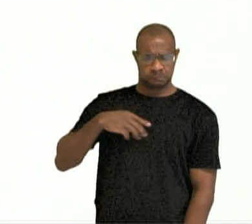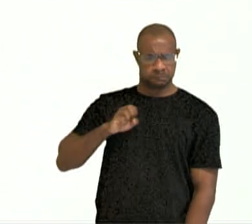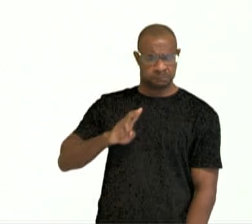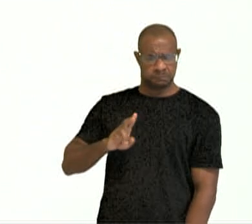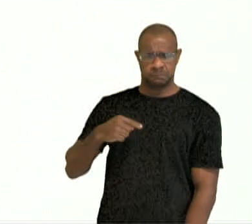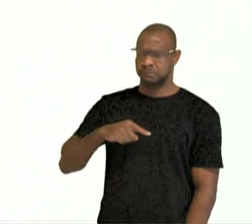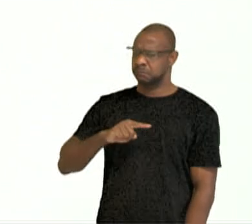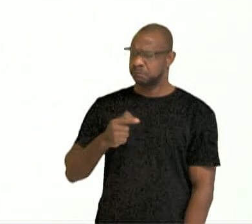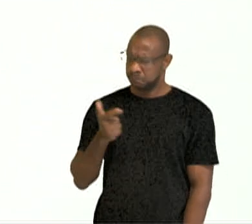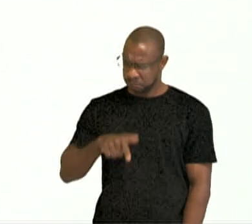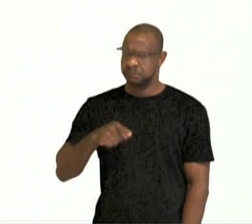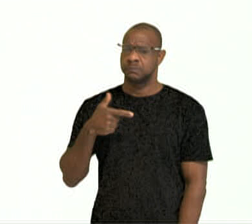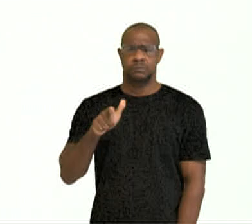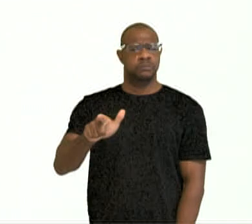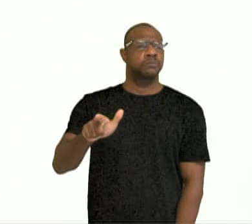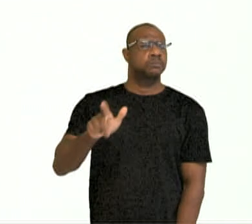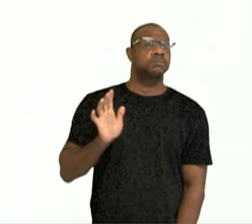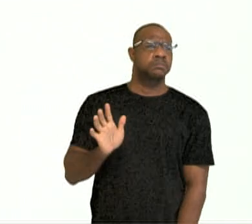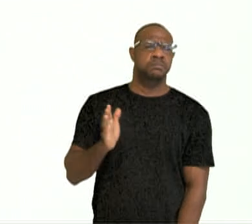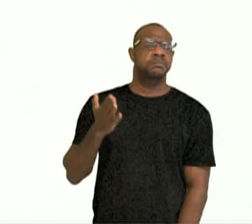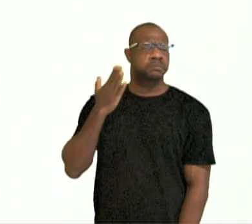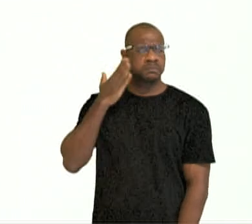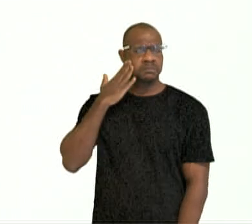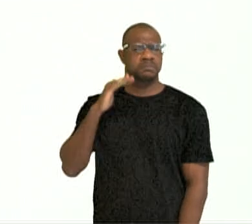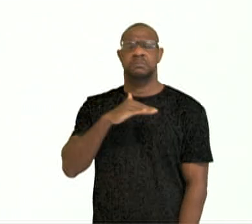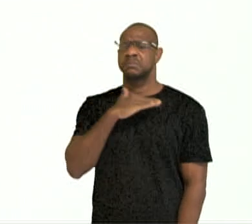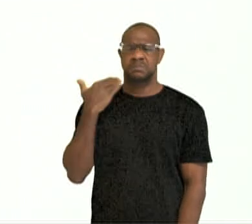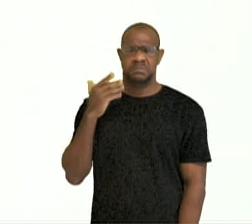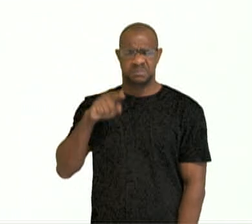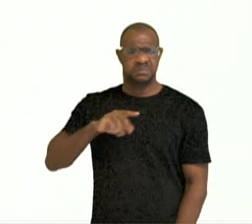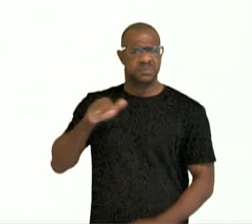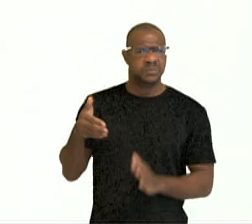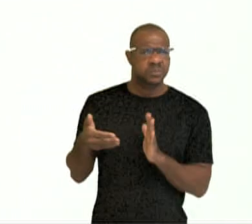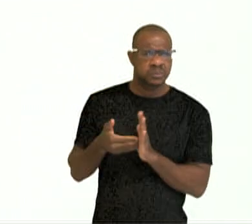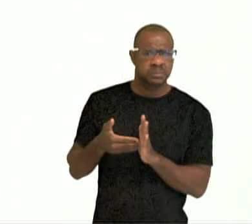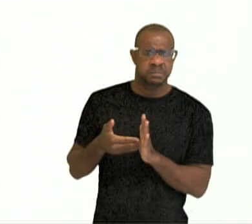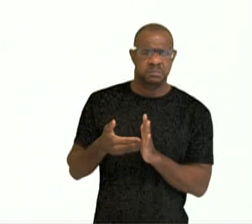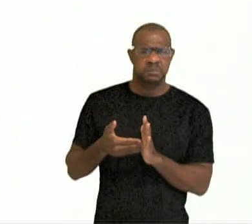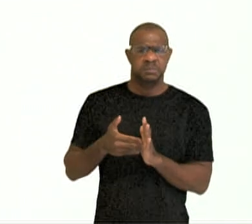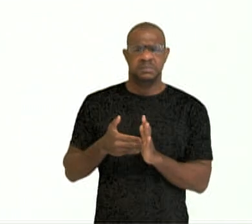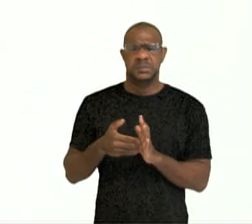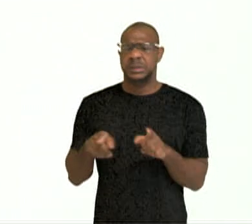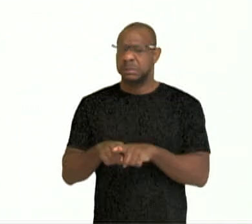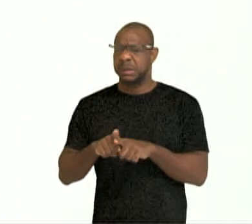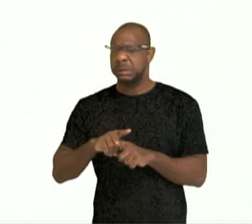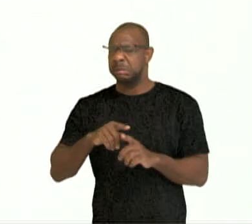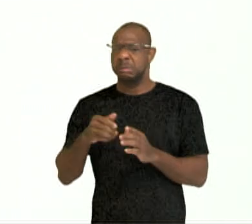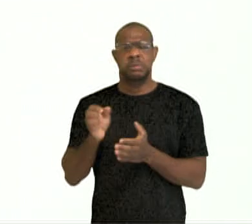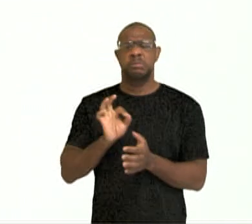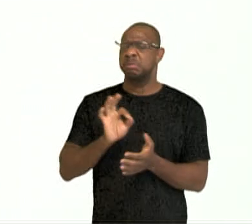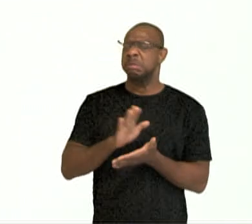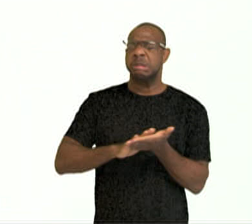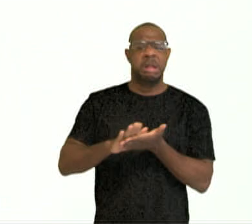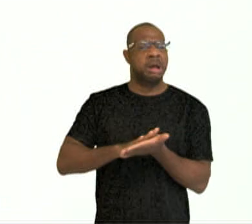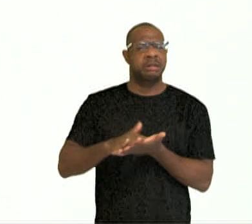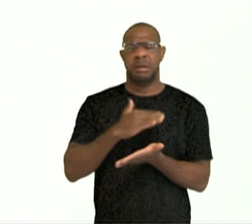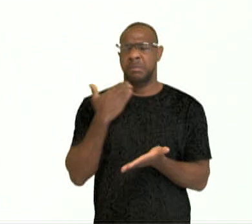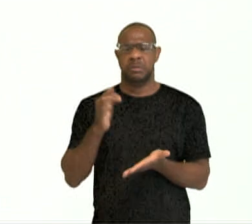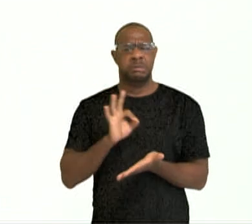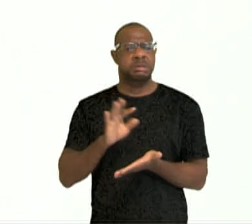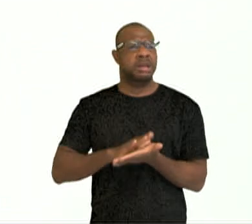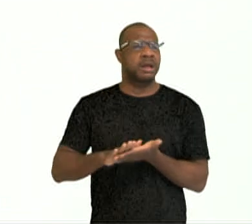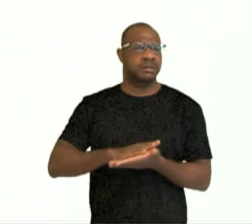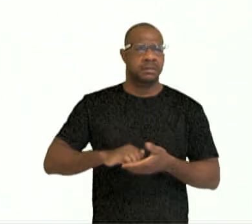mas outro. Sei que a morte, que é tudo, não é nada. Qual é a figura de linguagem